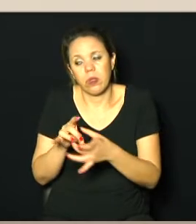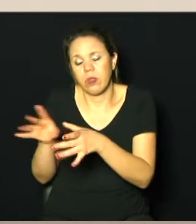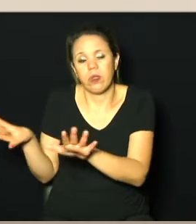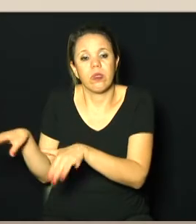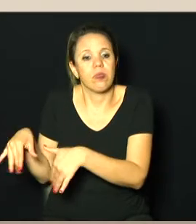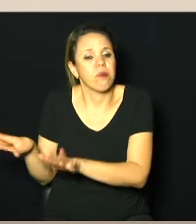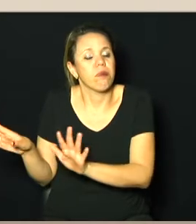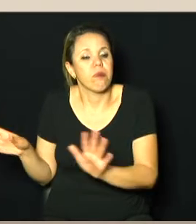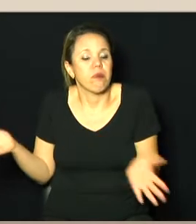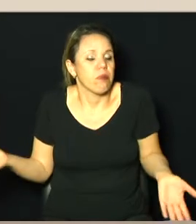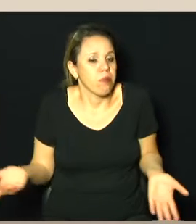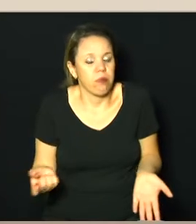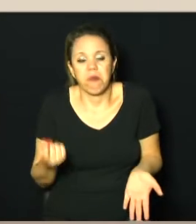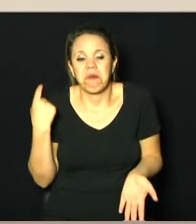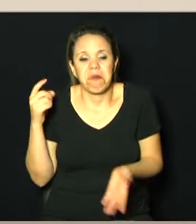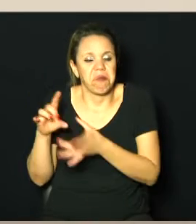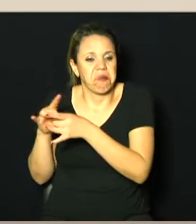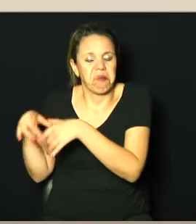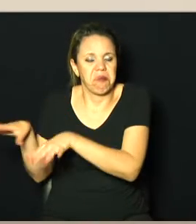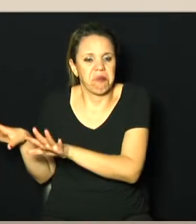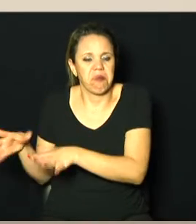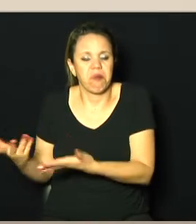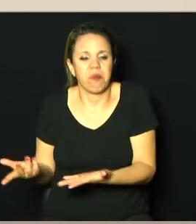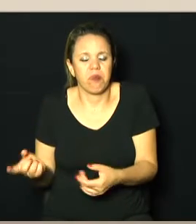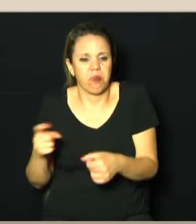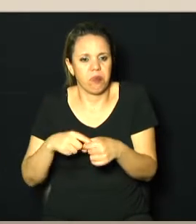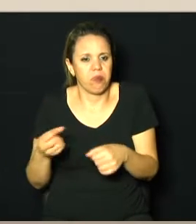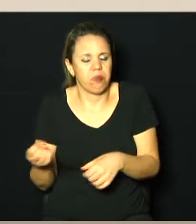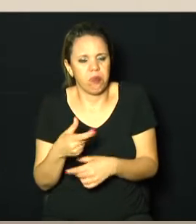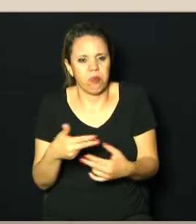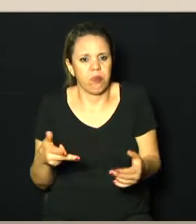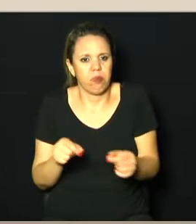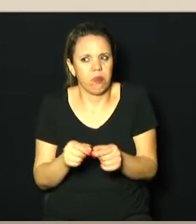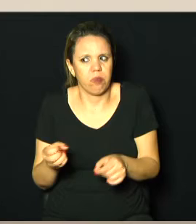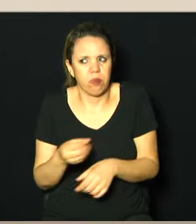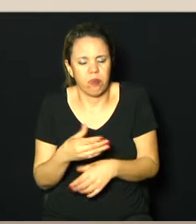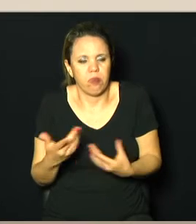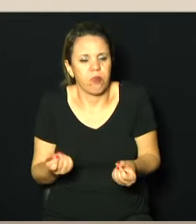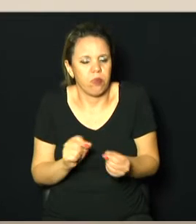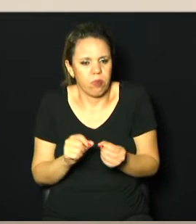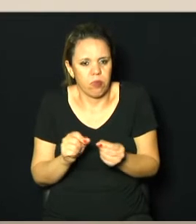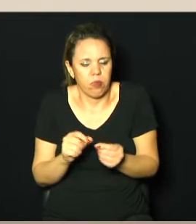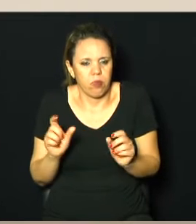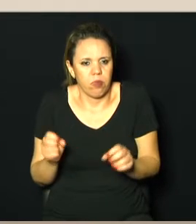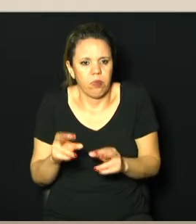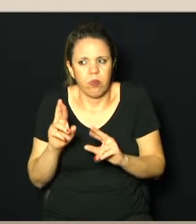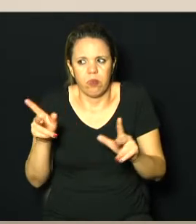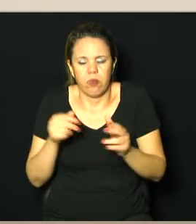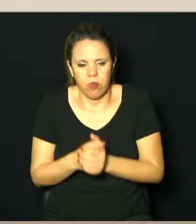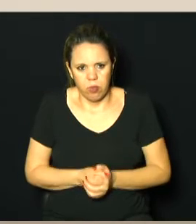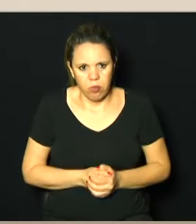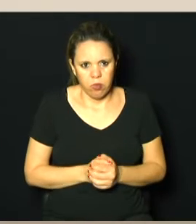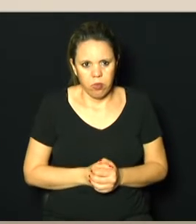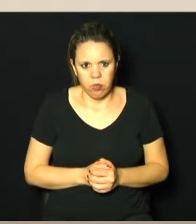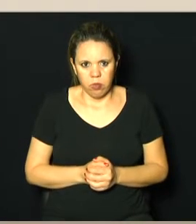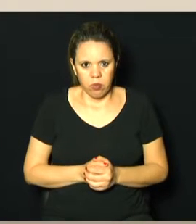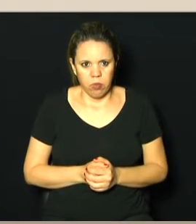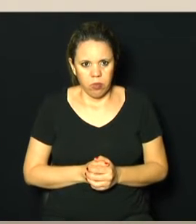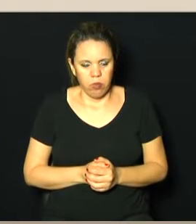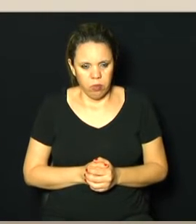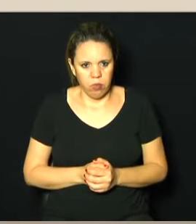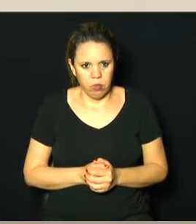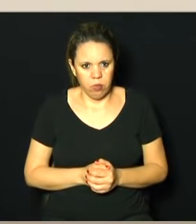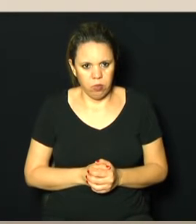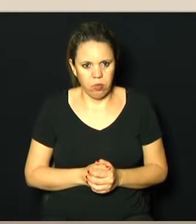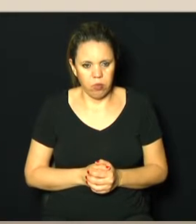deixei? Mas eu posso trazer novas coisas com esse novo? O que eu posso fazer diferente? Né? Vai